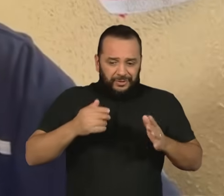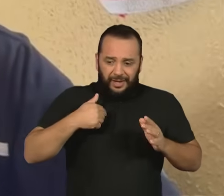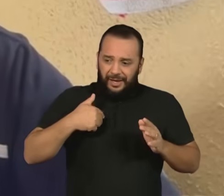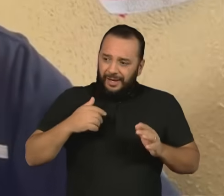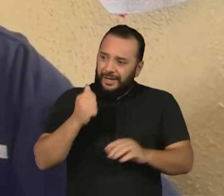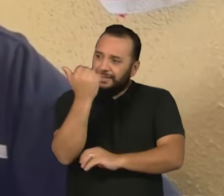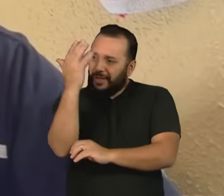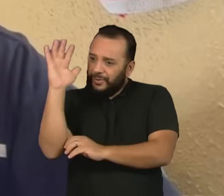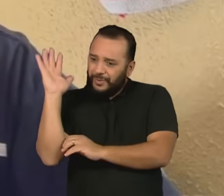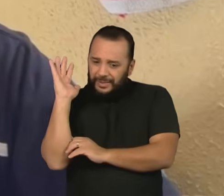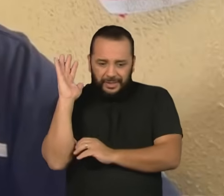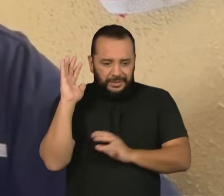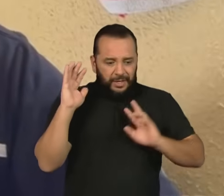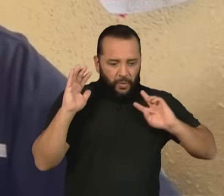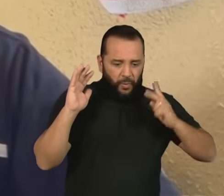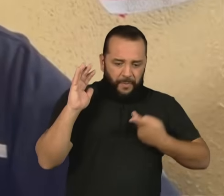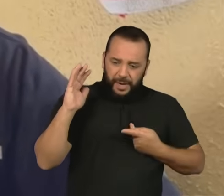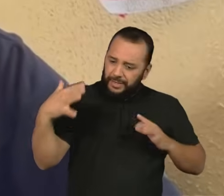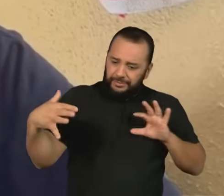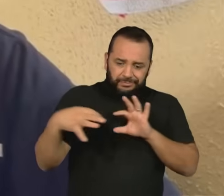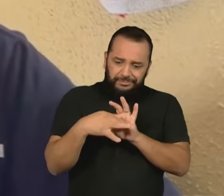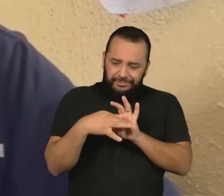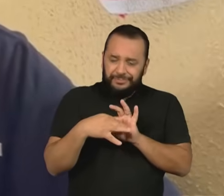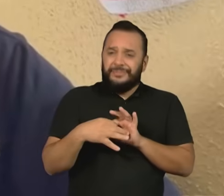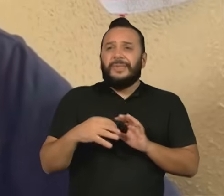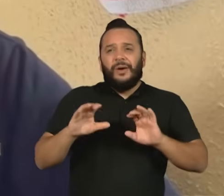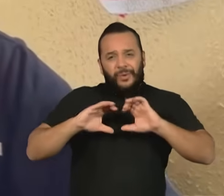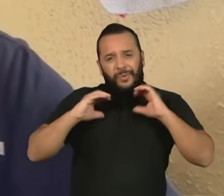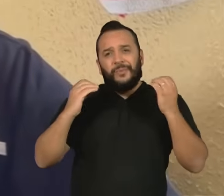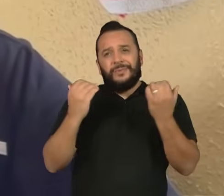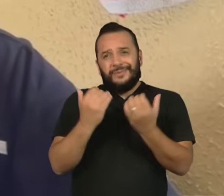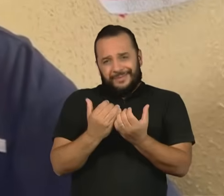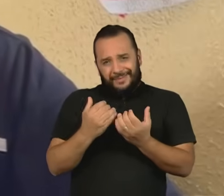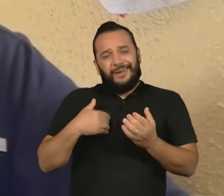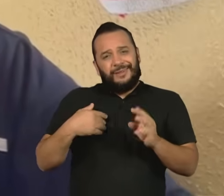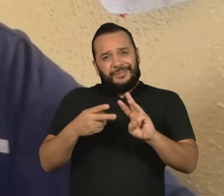indígenas têm essa leitura de mundo, né, de como cuidar